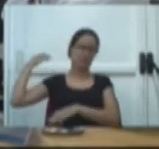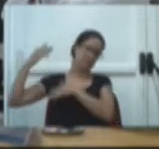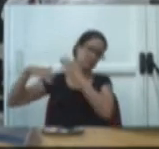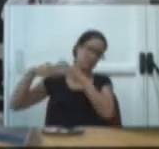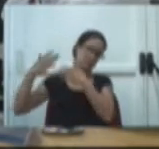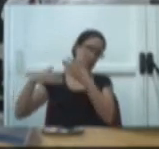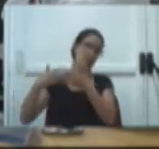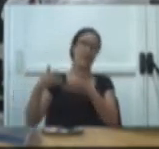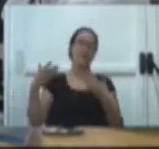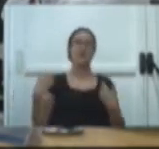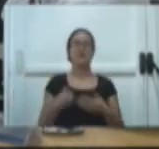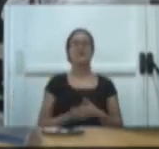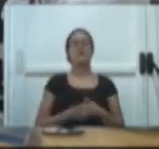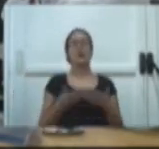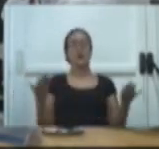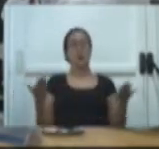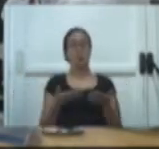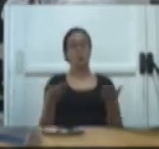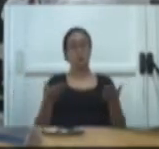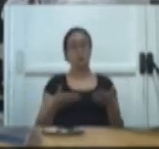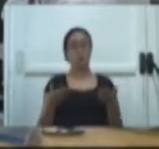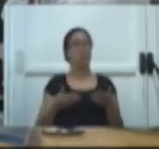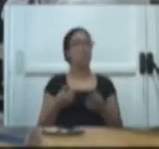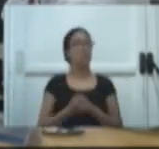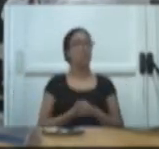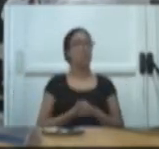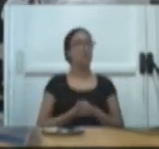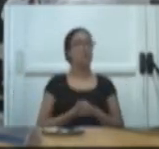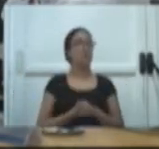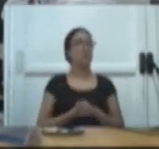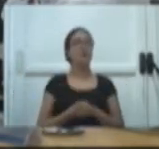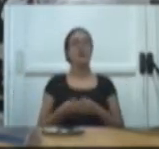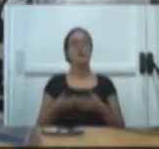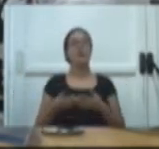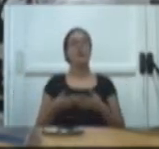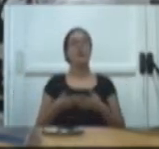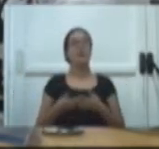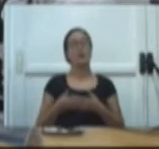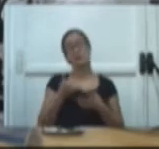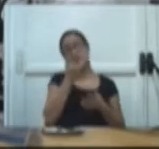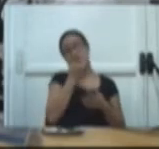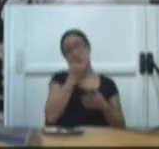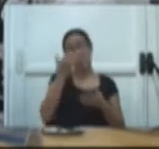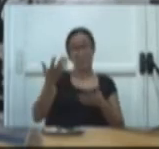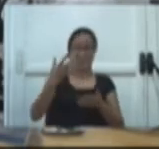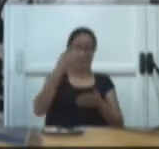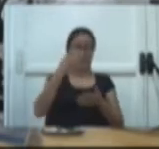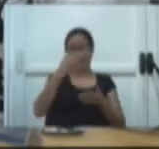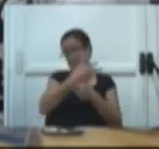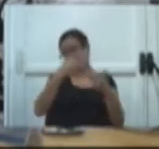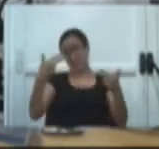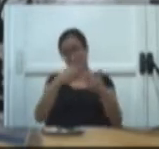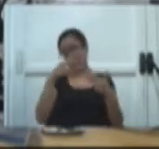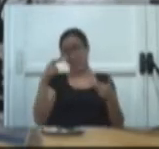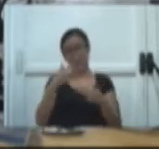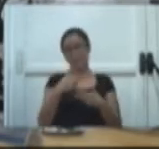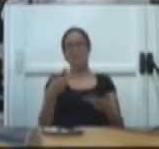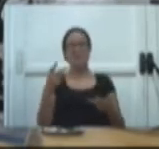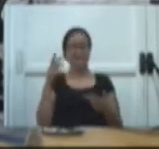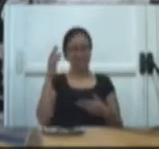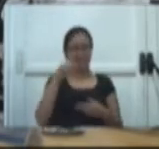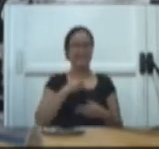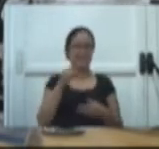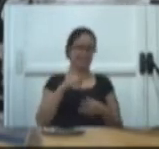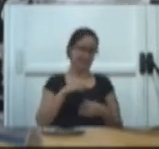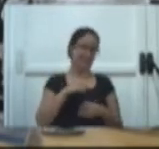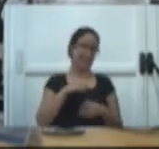Ribeirão, você hoje é um dos fundadores, seu currículo é grande, né, desculpa se eu faltar alguma coisa, não fiz